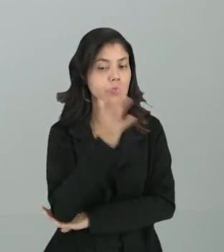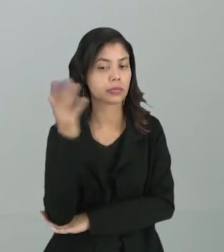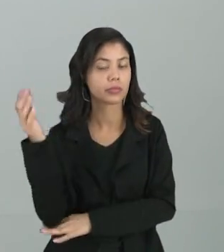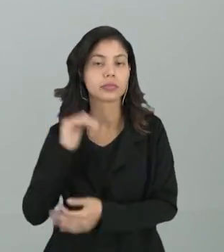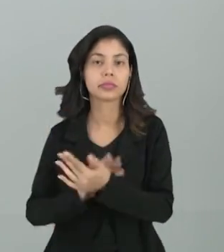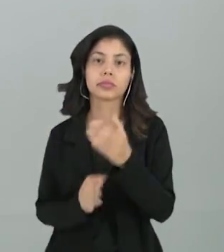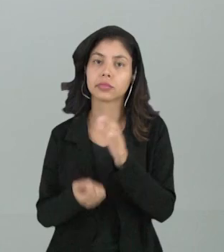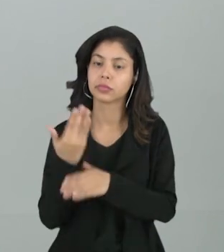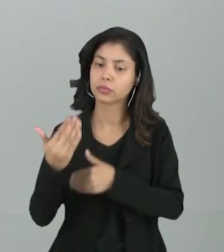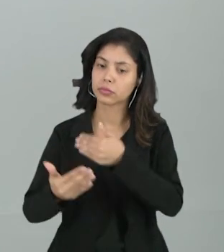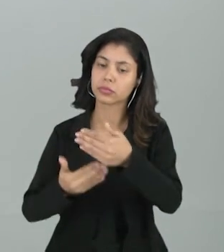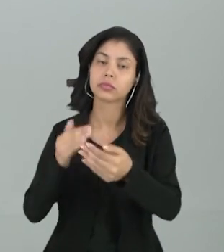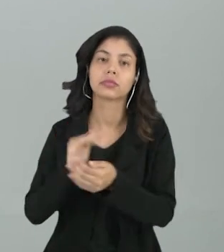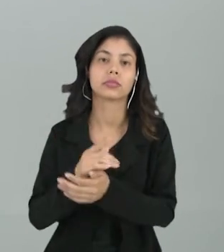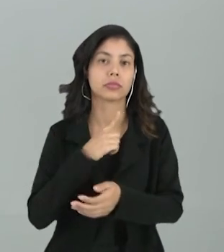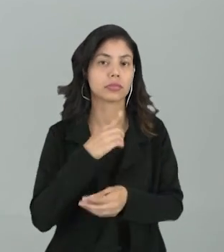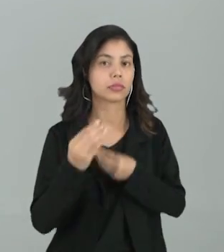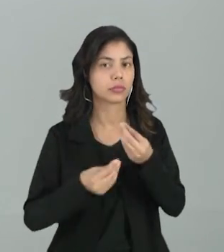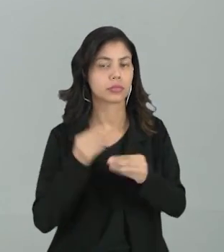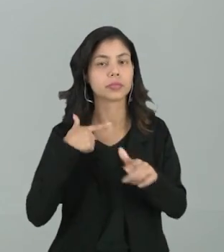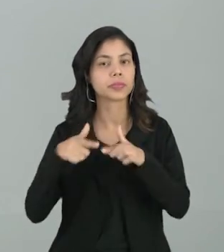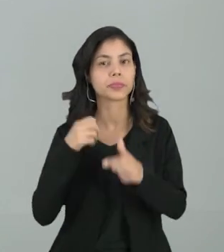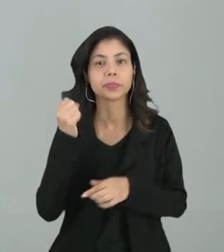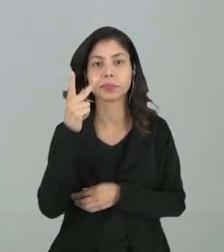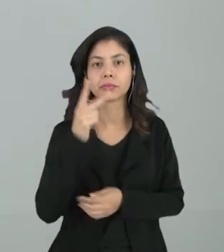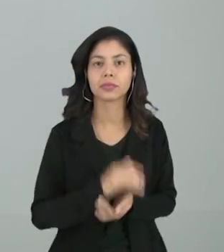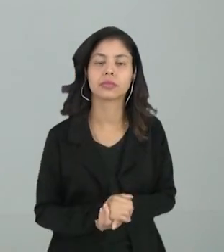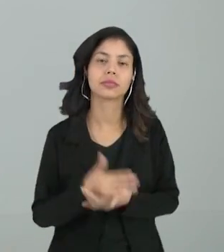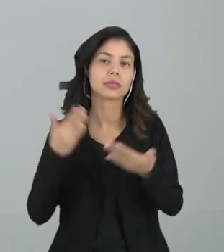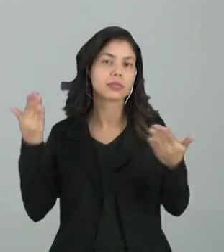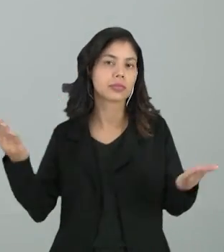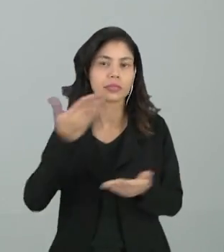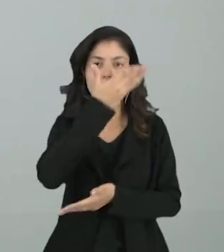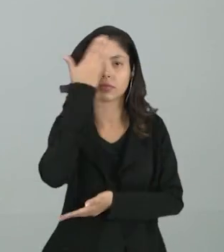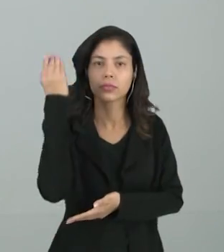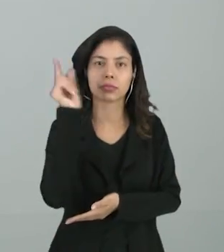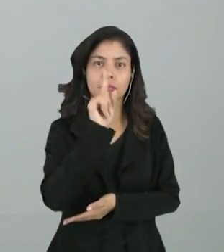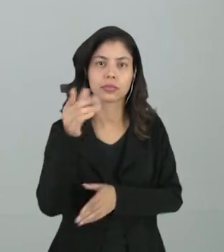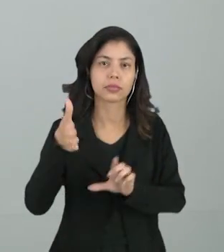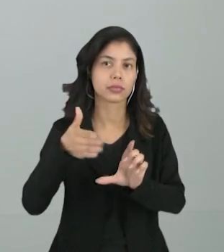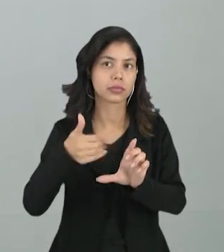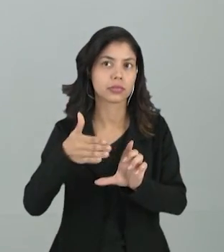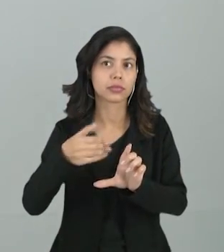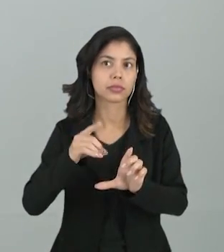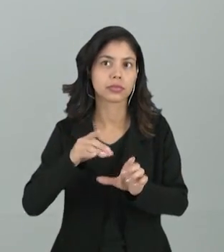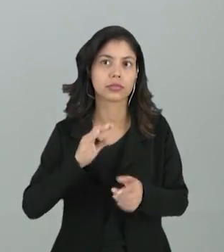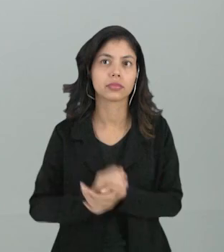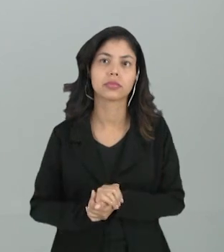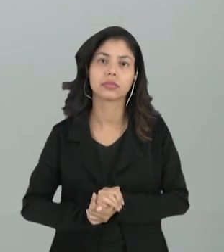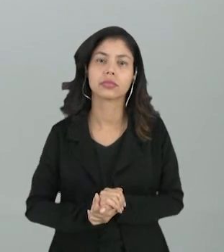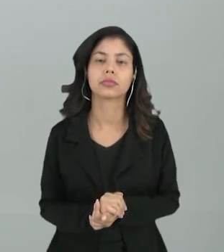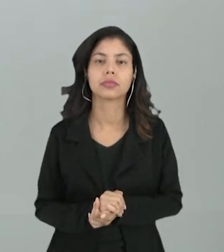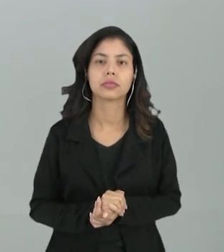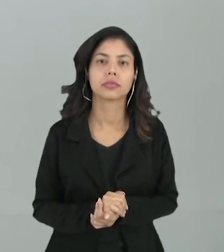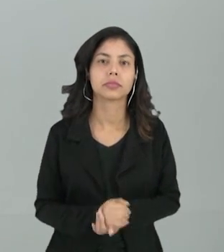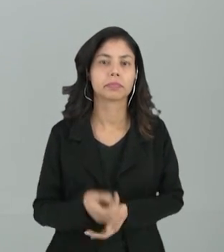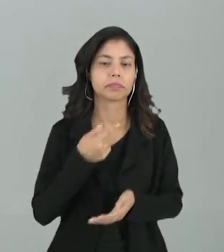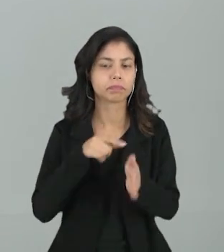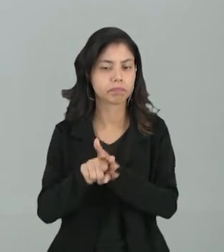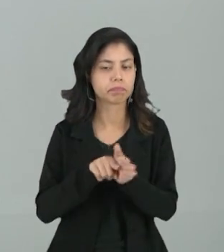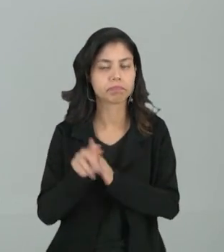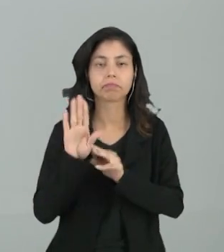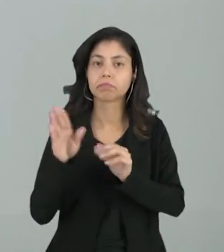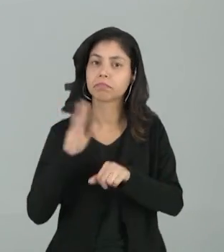nesse processo aí que se tem como trabalho, ok? Pessoal, então não esqueçam de acessar a nossa plataforma,